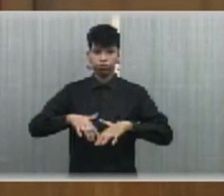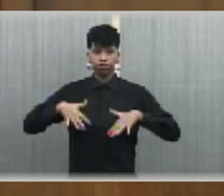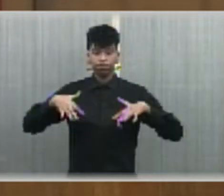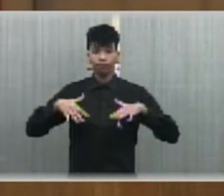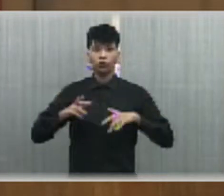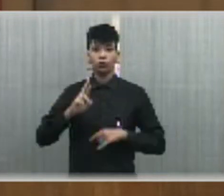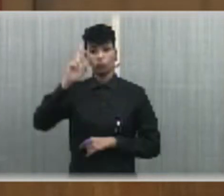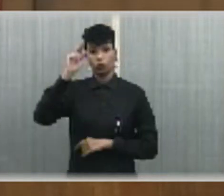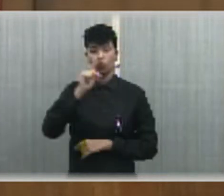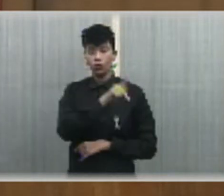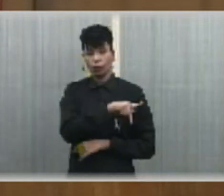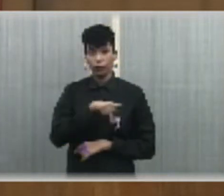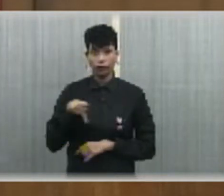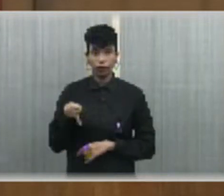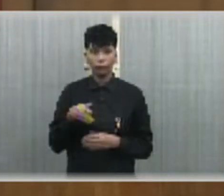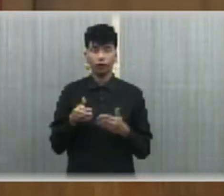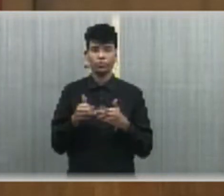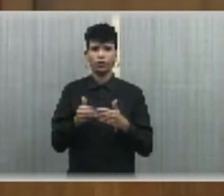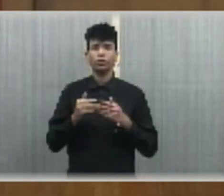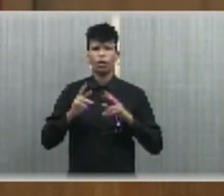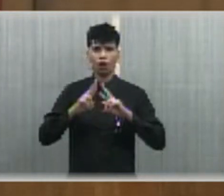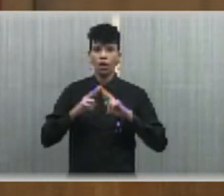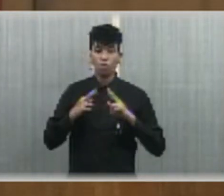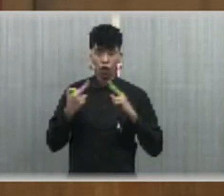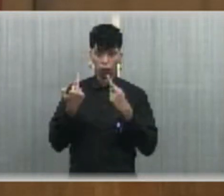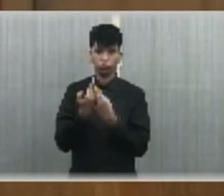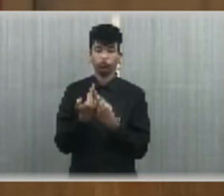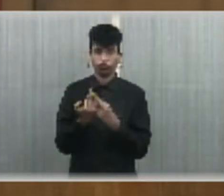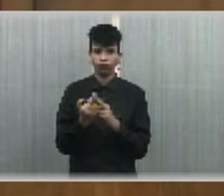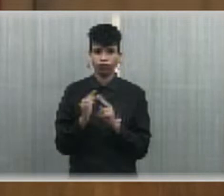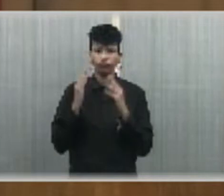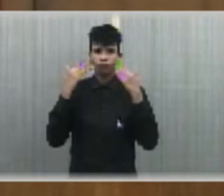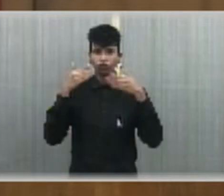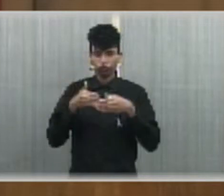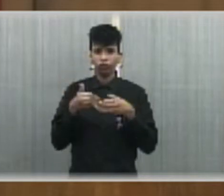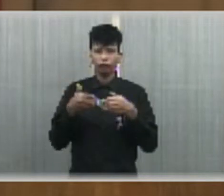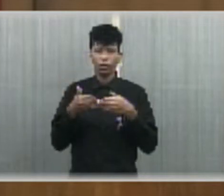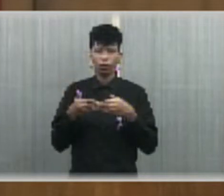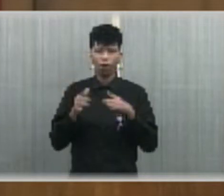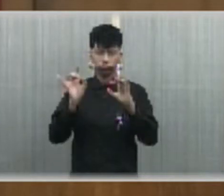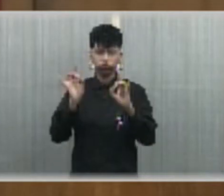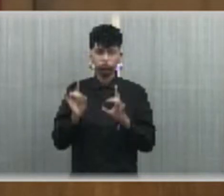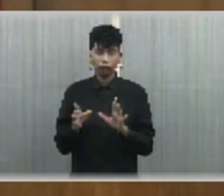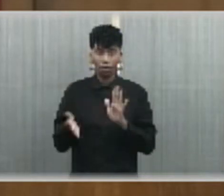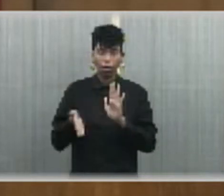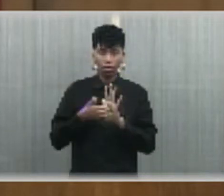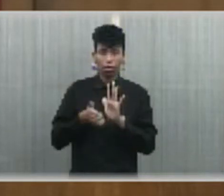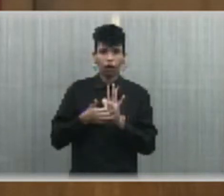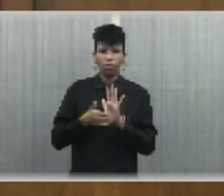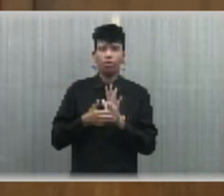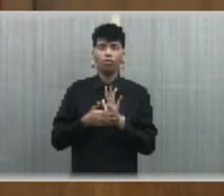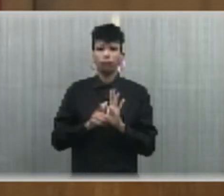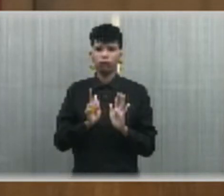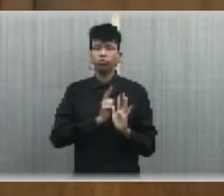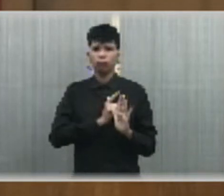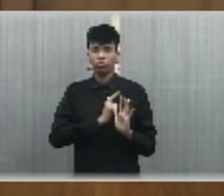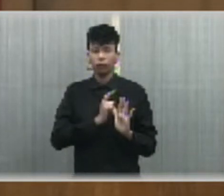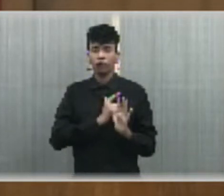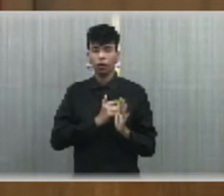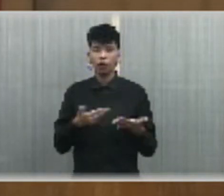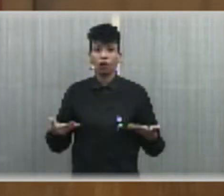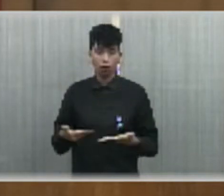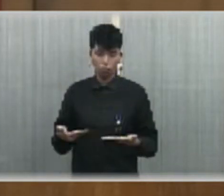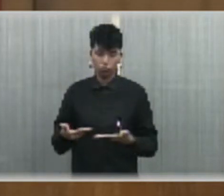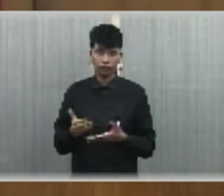presidente convocou uma sessão extraordinária para apreciar matérias constantes na ordem